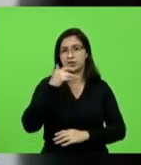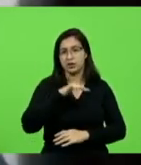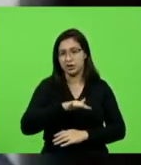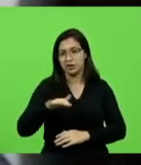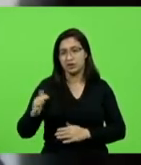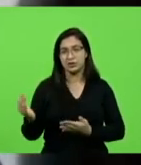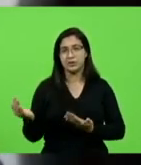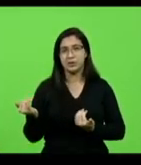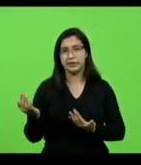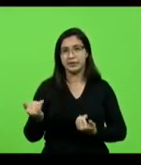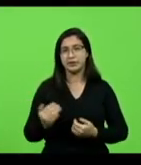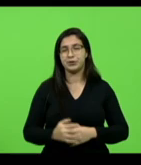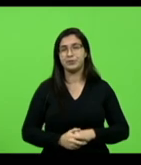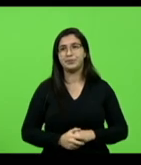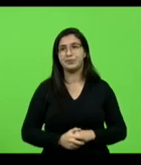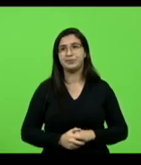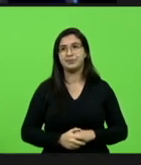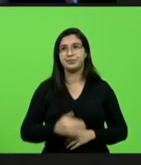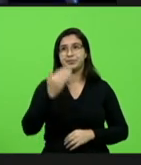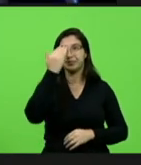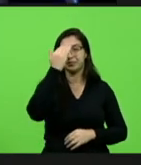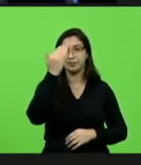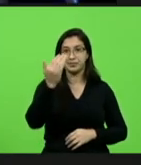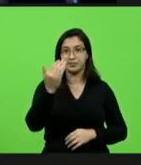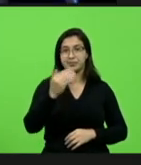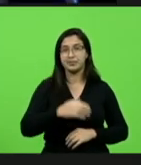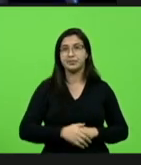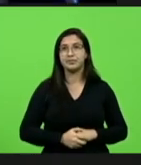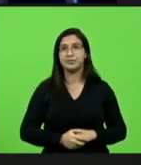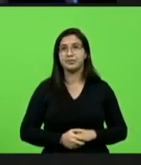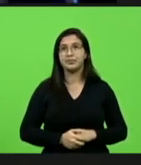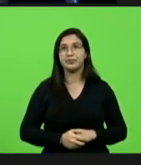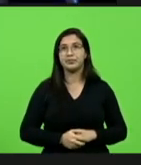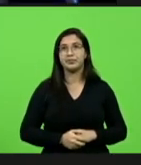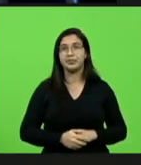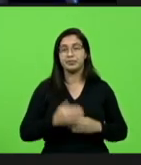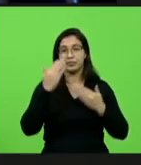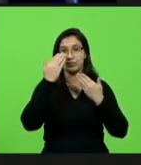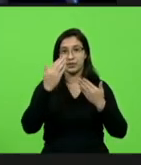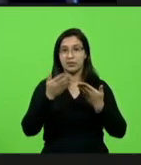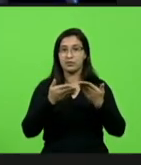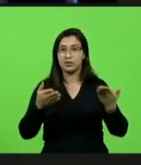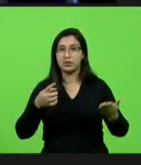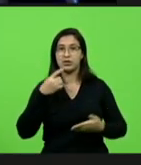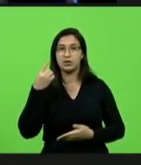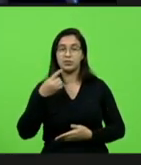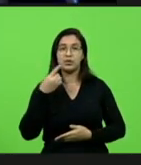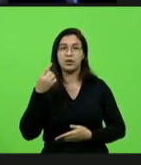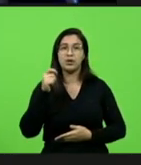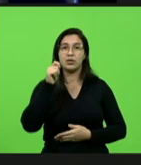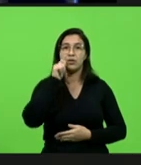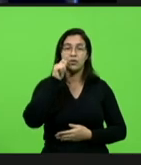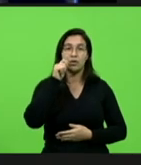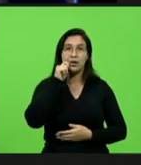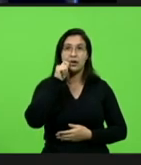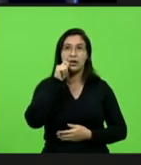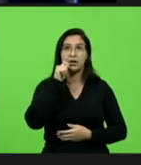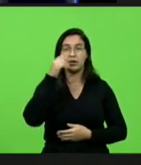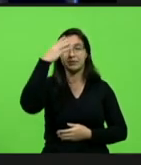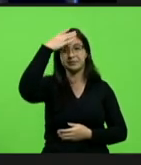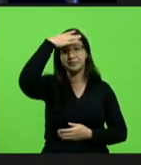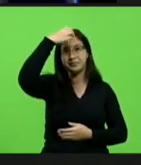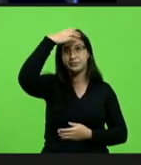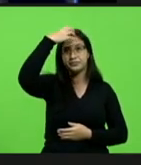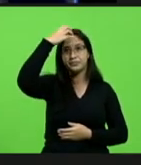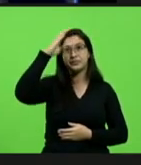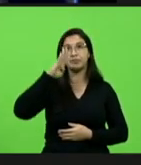obrigado. Obrigada, doutor Alexandre. Eu quero agradecer a presença dos colegas deputados, a Ana Campagnolo, Ismael dos Santos,